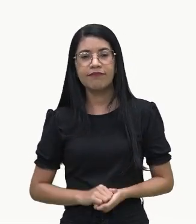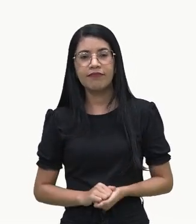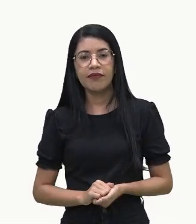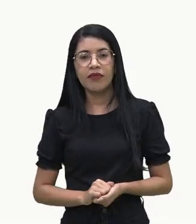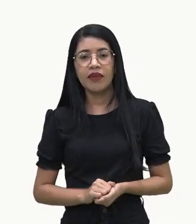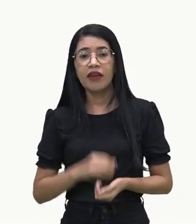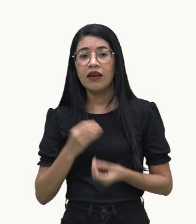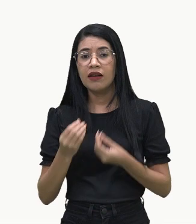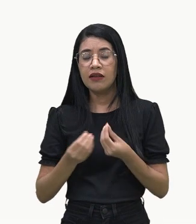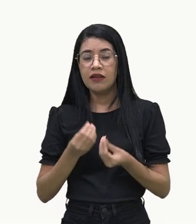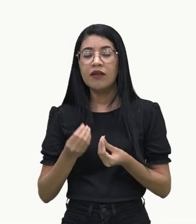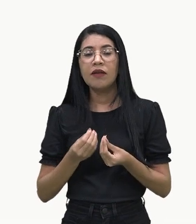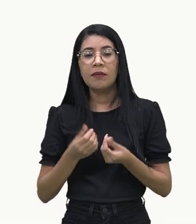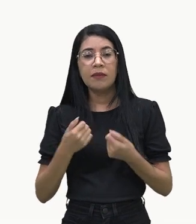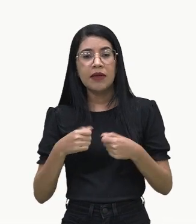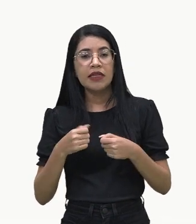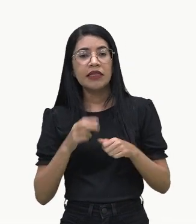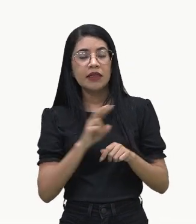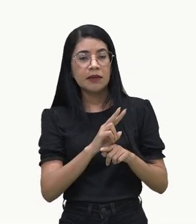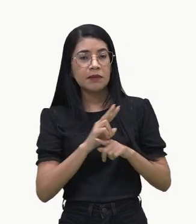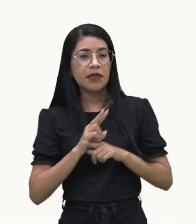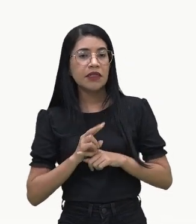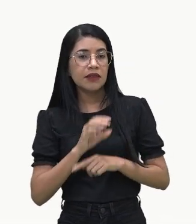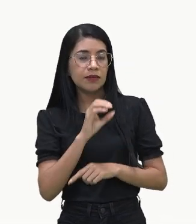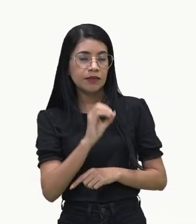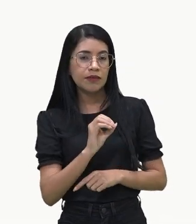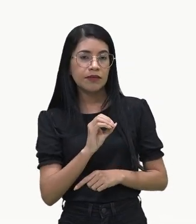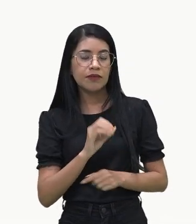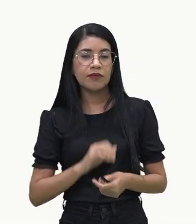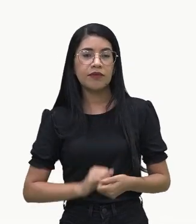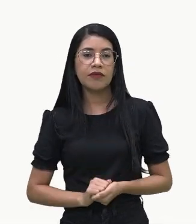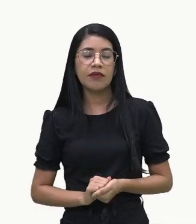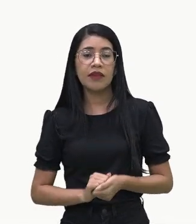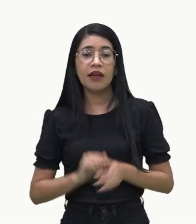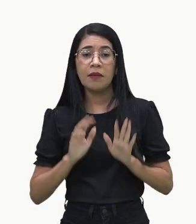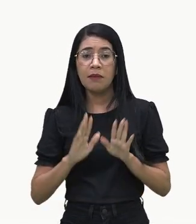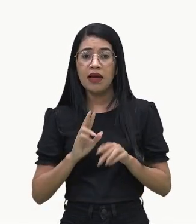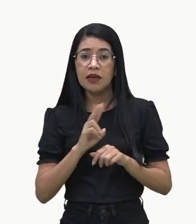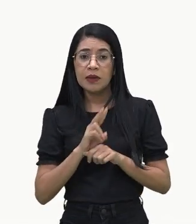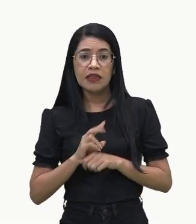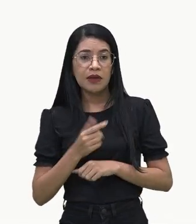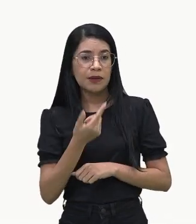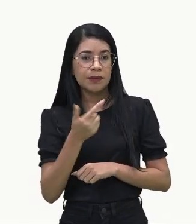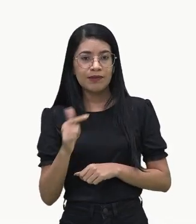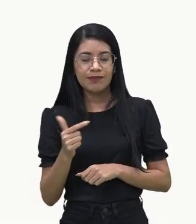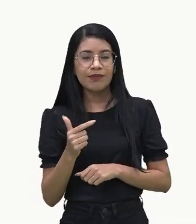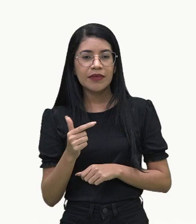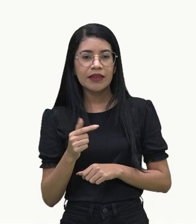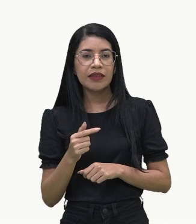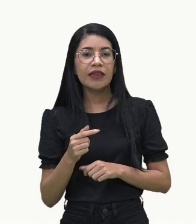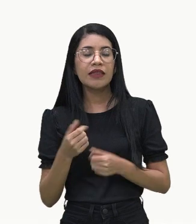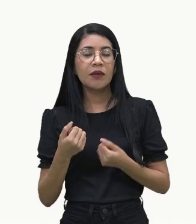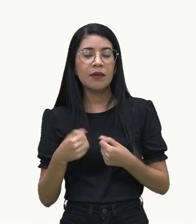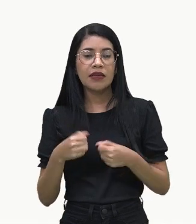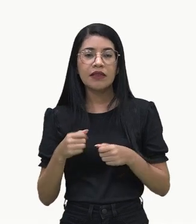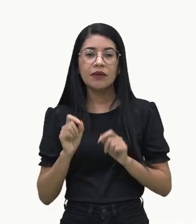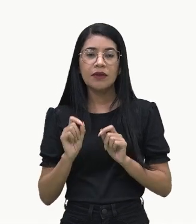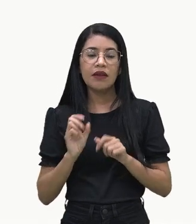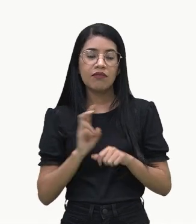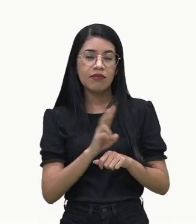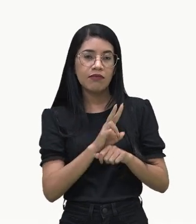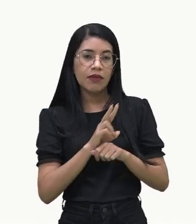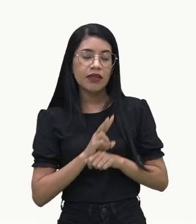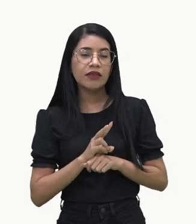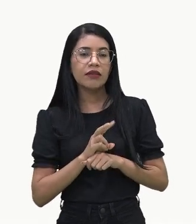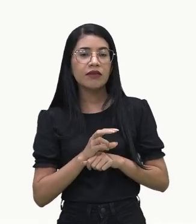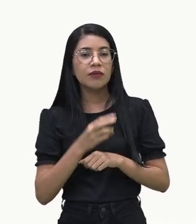vai fazer? Ele vai emprestar do 0. O 0 tem para emprestar? Também não. Então, ele vai pegar emprestado